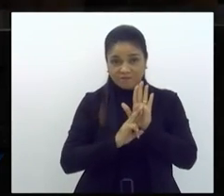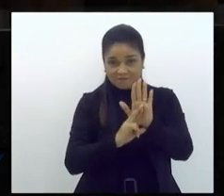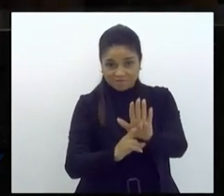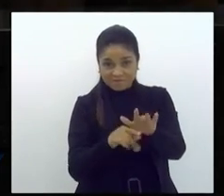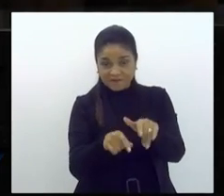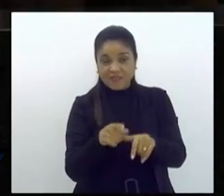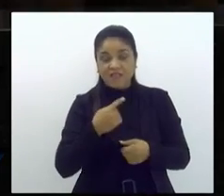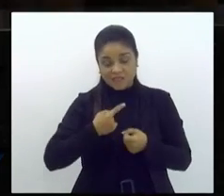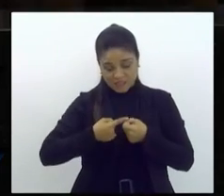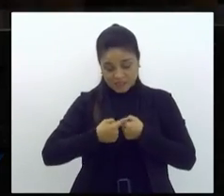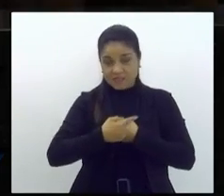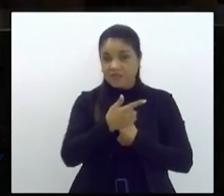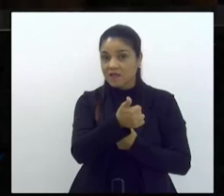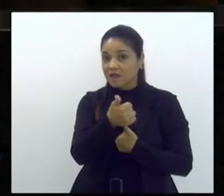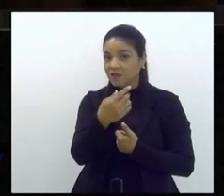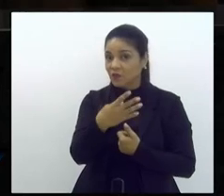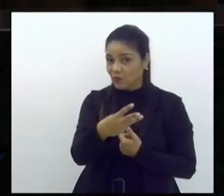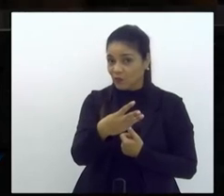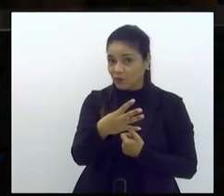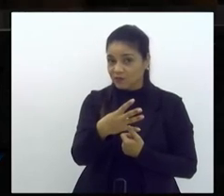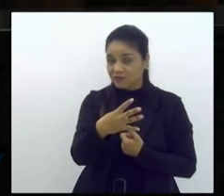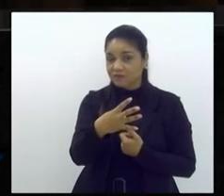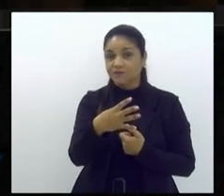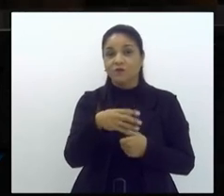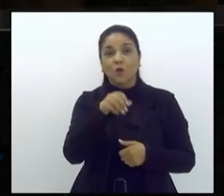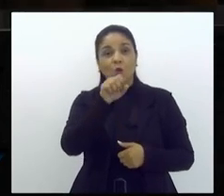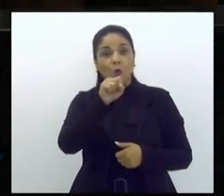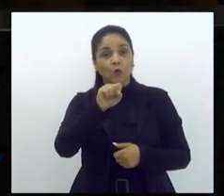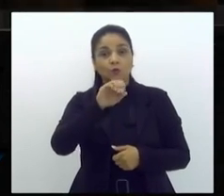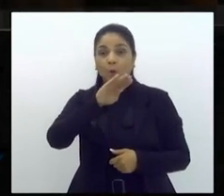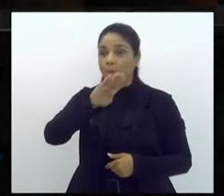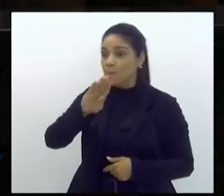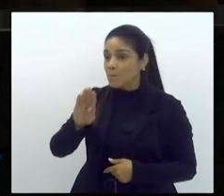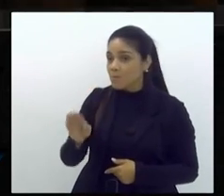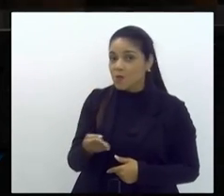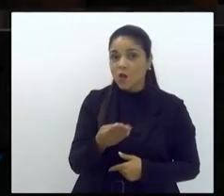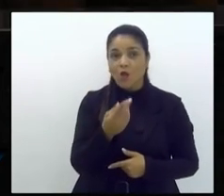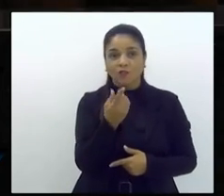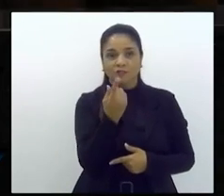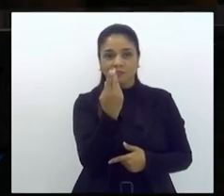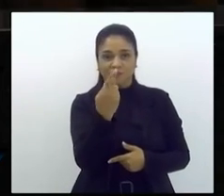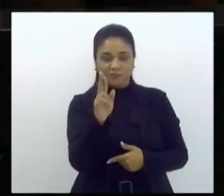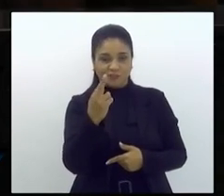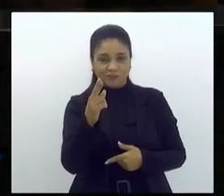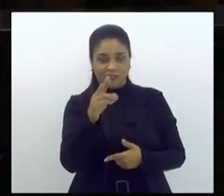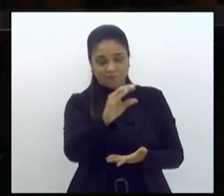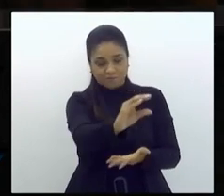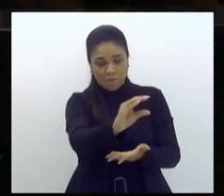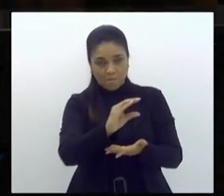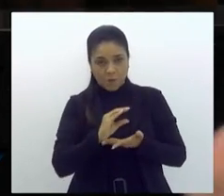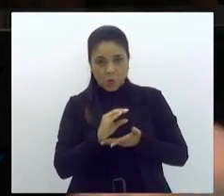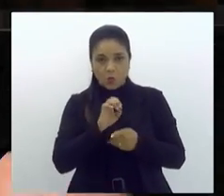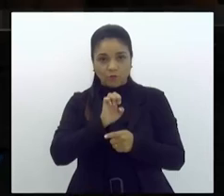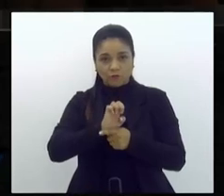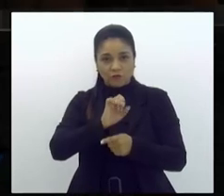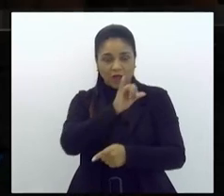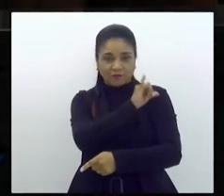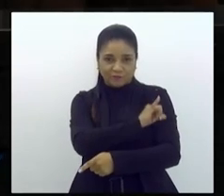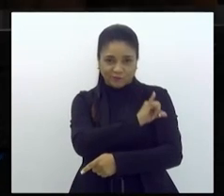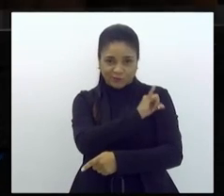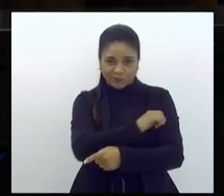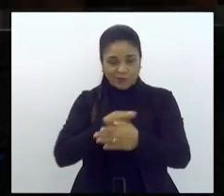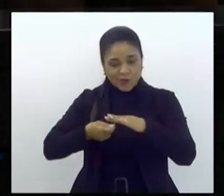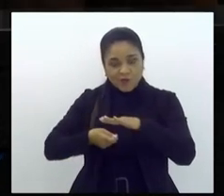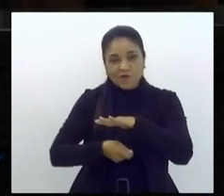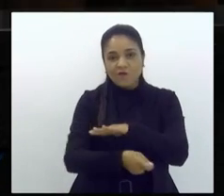municípios somando um volume de 8 milhões de reais para o Estado do Rio de Janeiro para ser investido